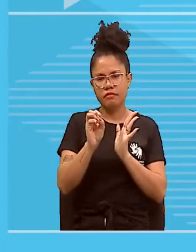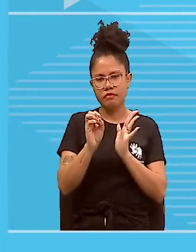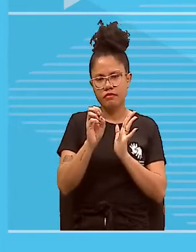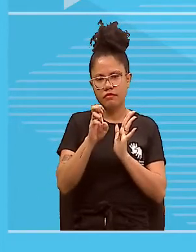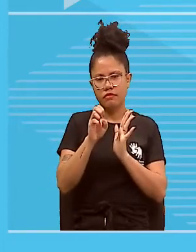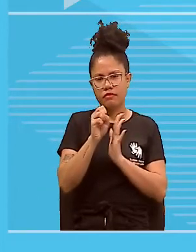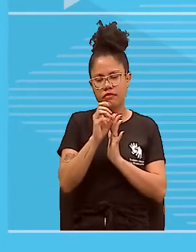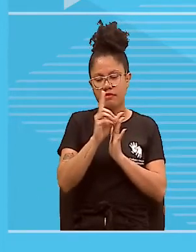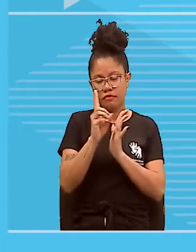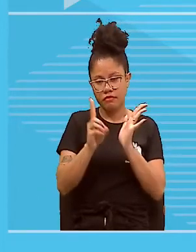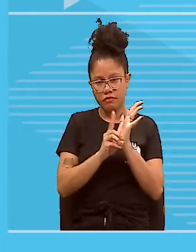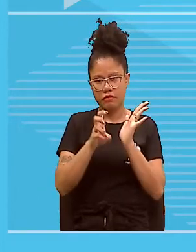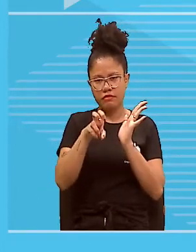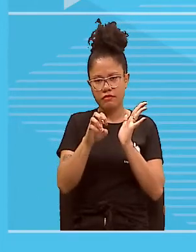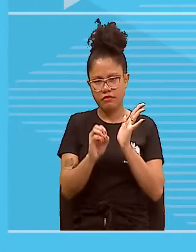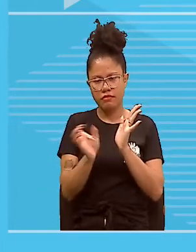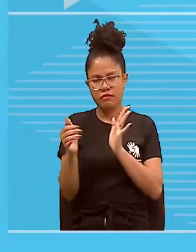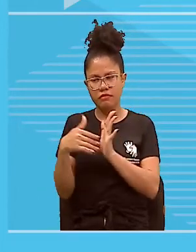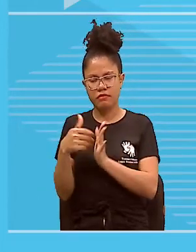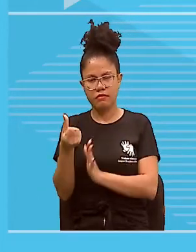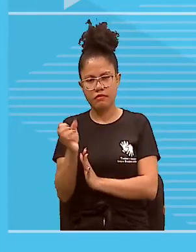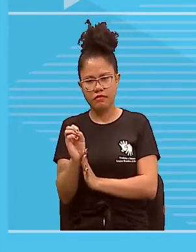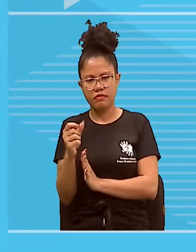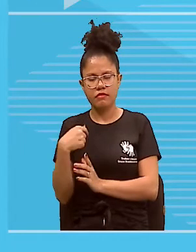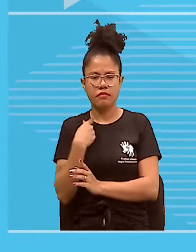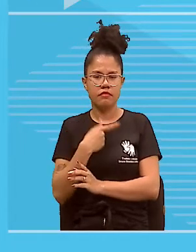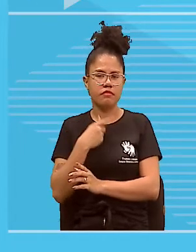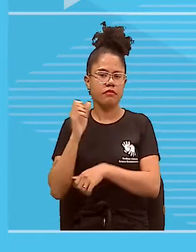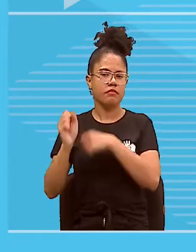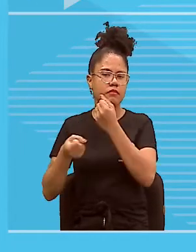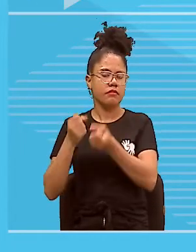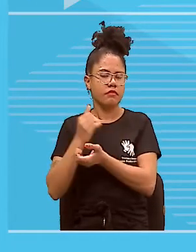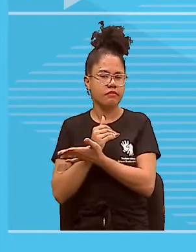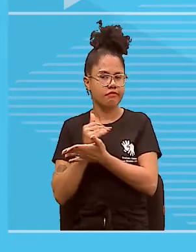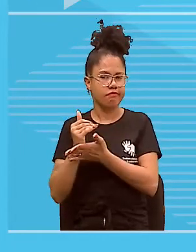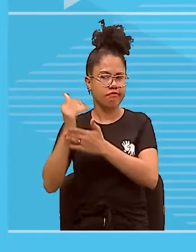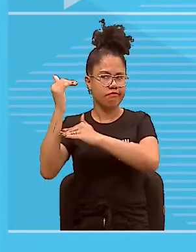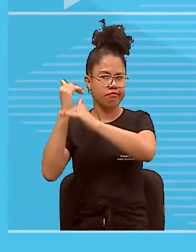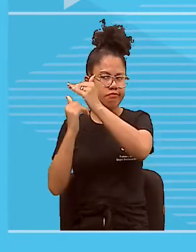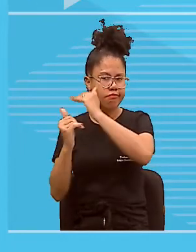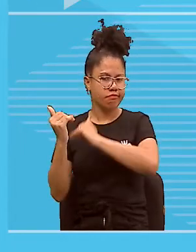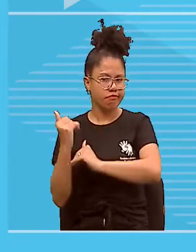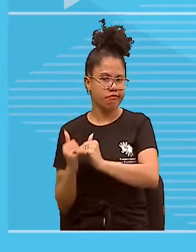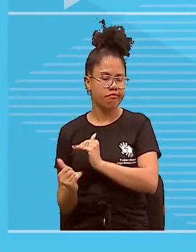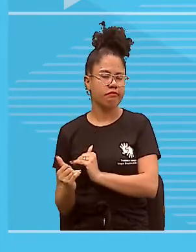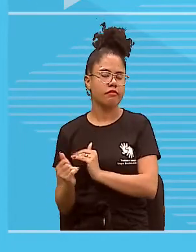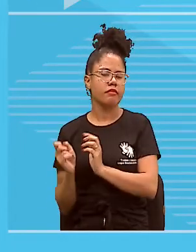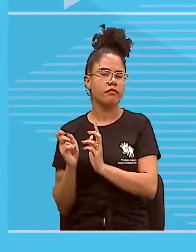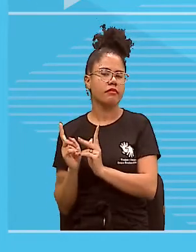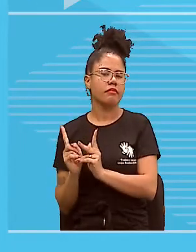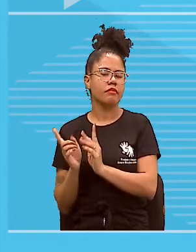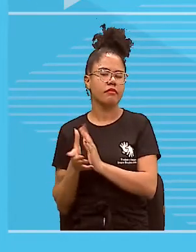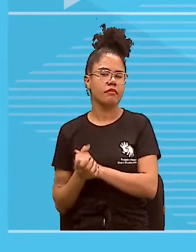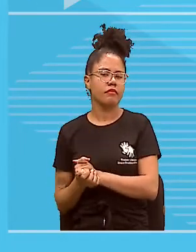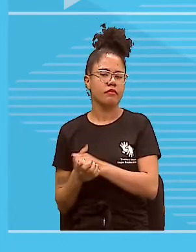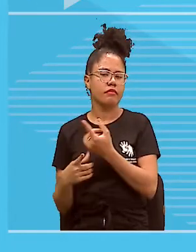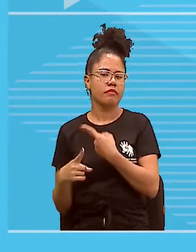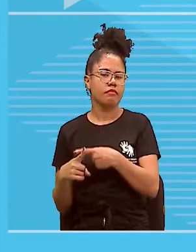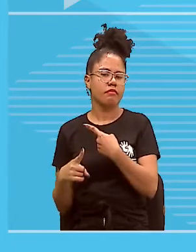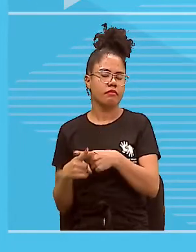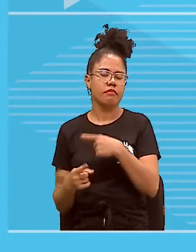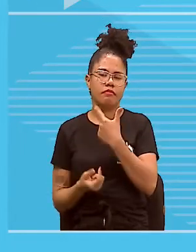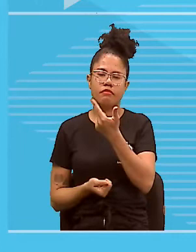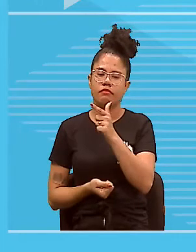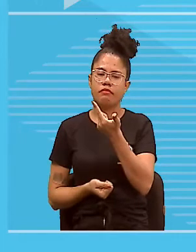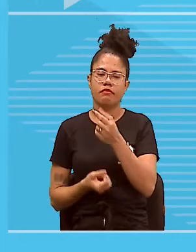essas nossas fábricas começam a quebrar literalmente a fechar haja Vista que nós não tínhamos Como